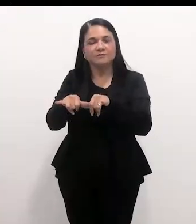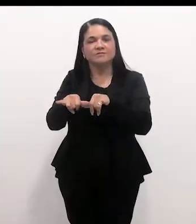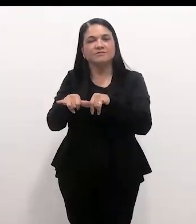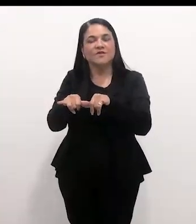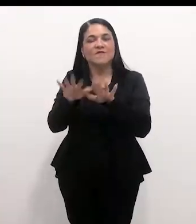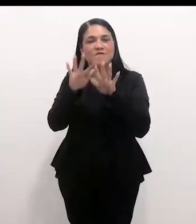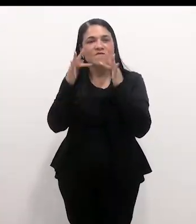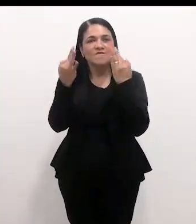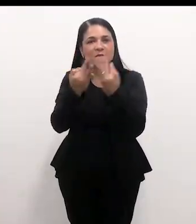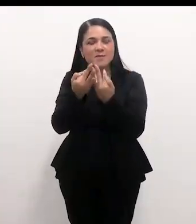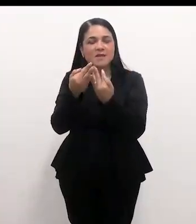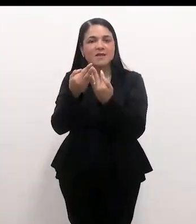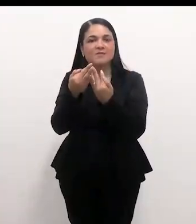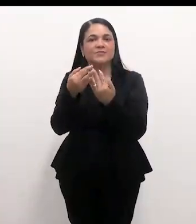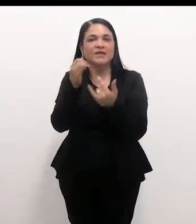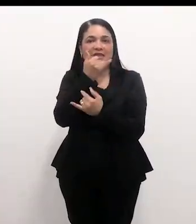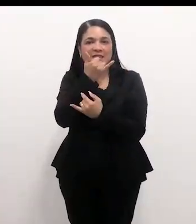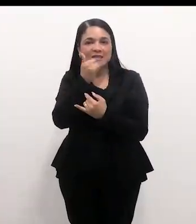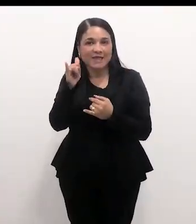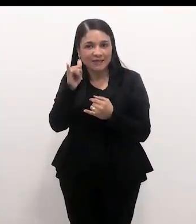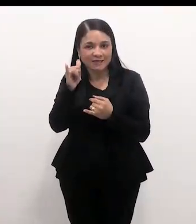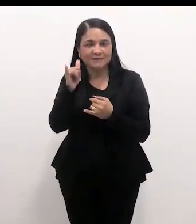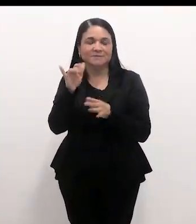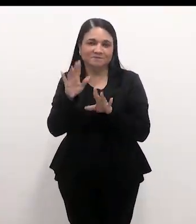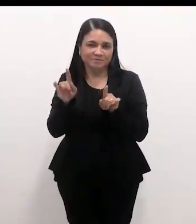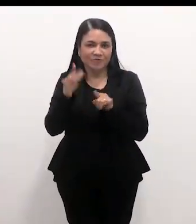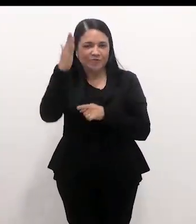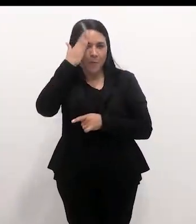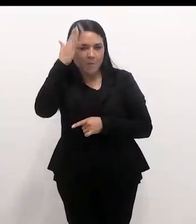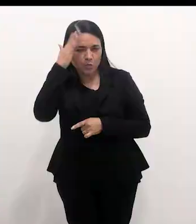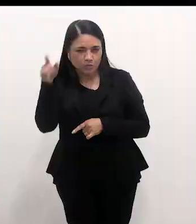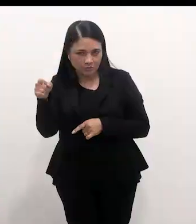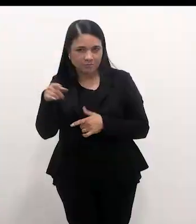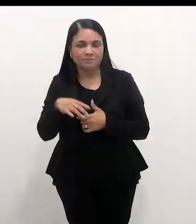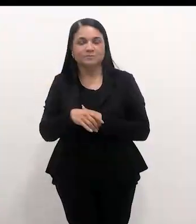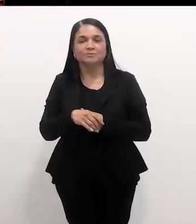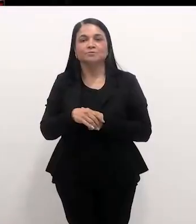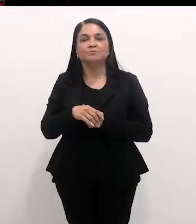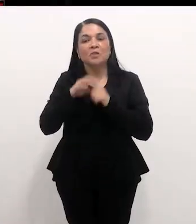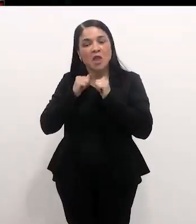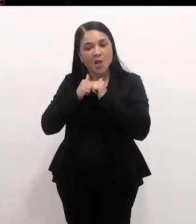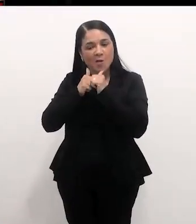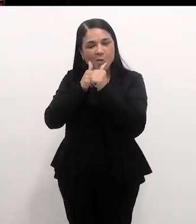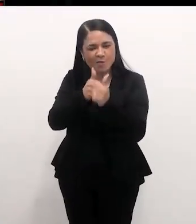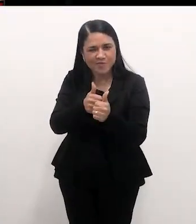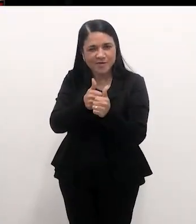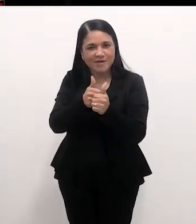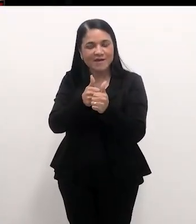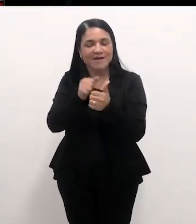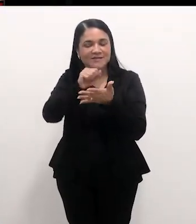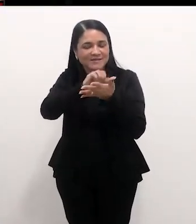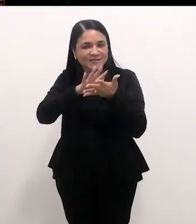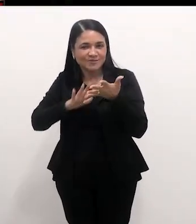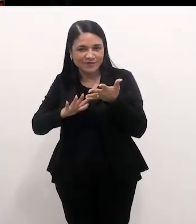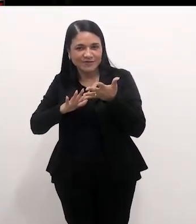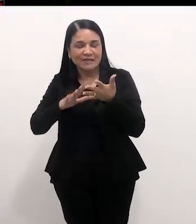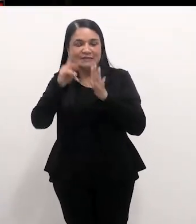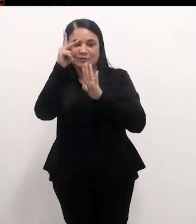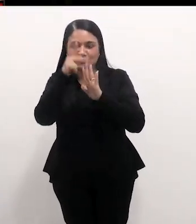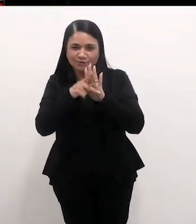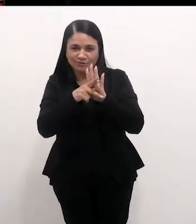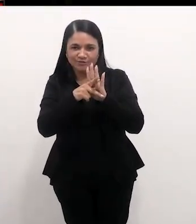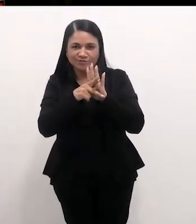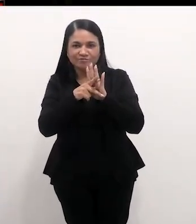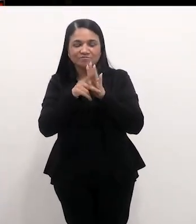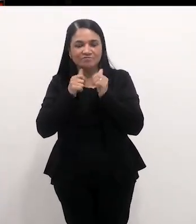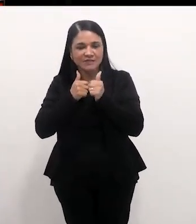italianos de uma família italiana que se chama Família Letta, da Calabria. Muito bom. Então, para acompanhar todas essas atividades e esse